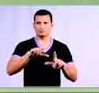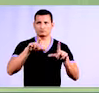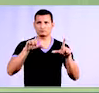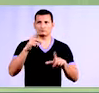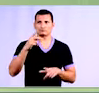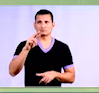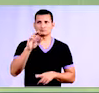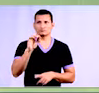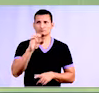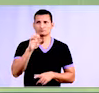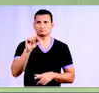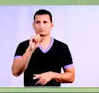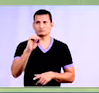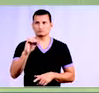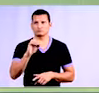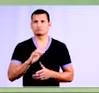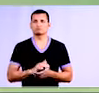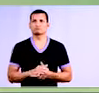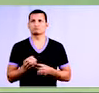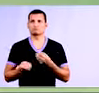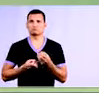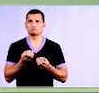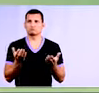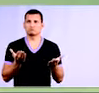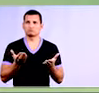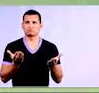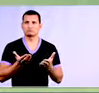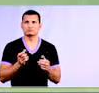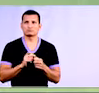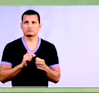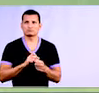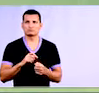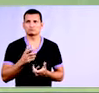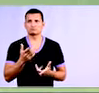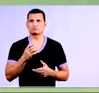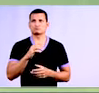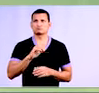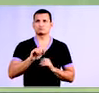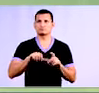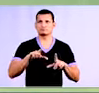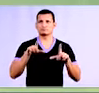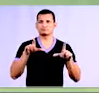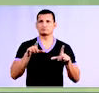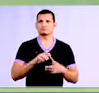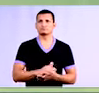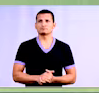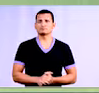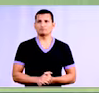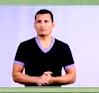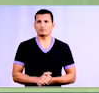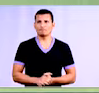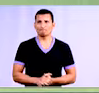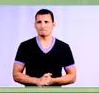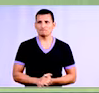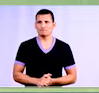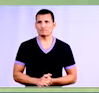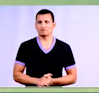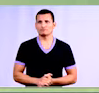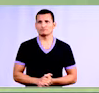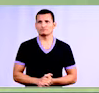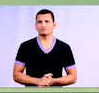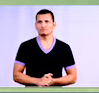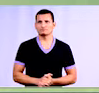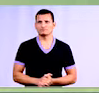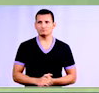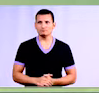processos. Nossa, e agora? Como é que eu vou fazer esse carregamento? É o seguinte,